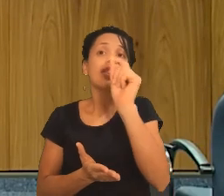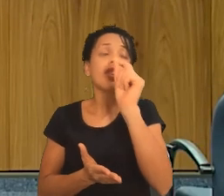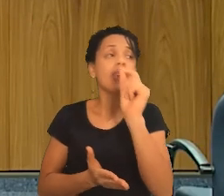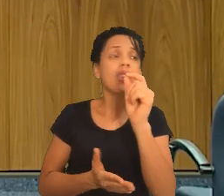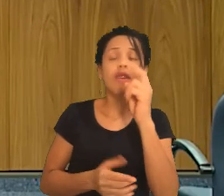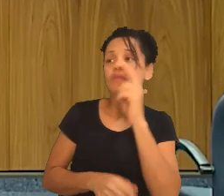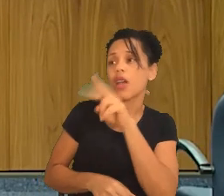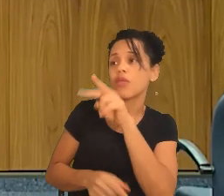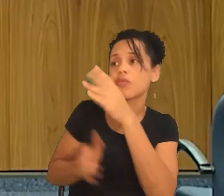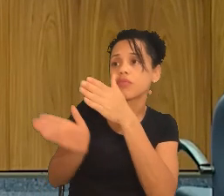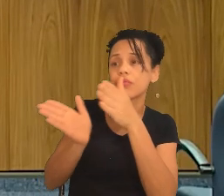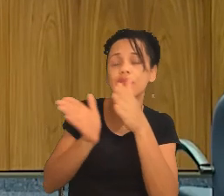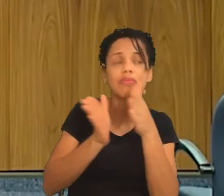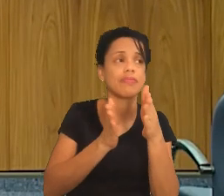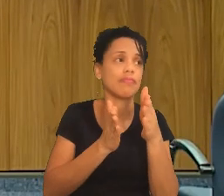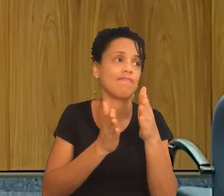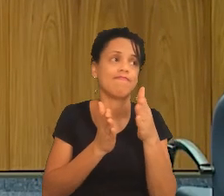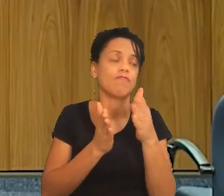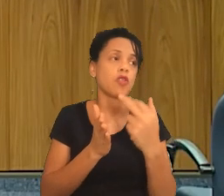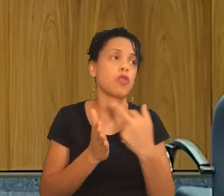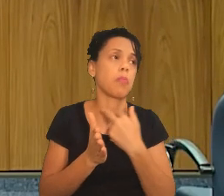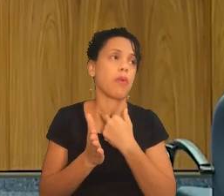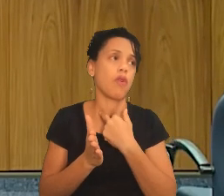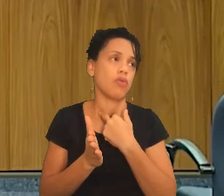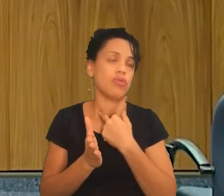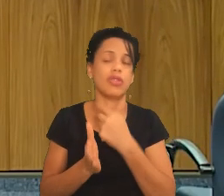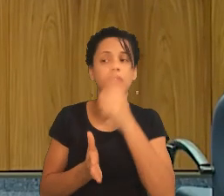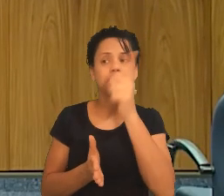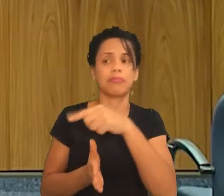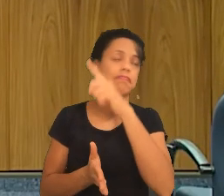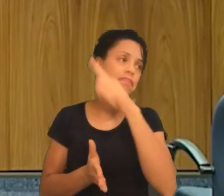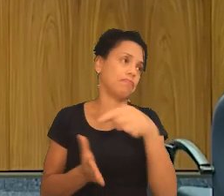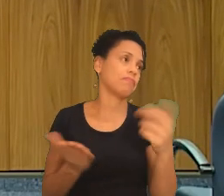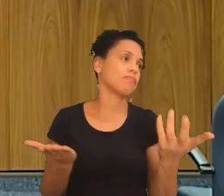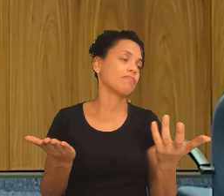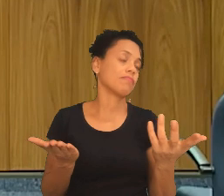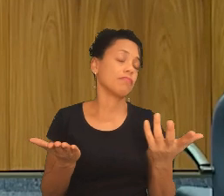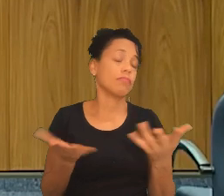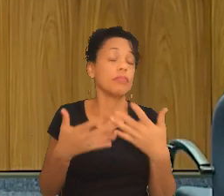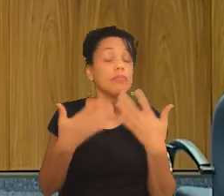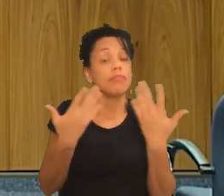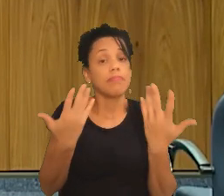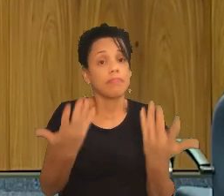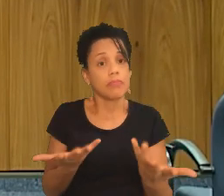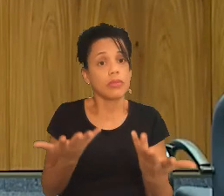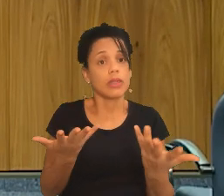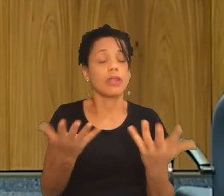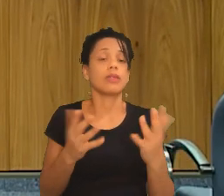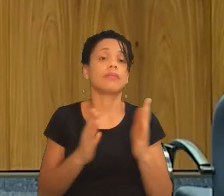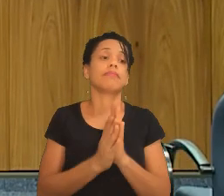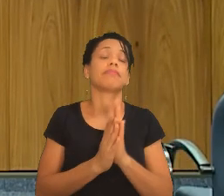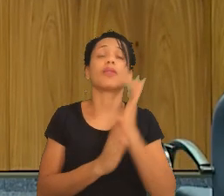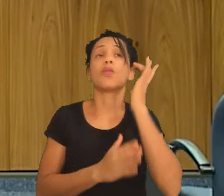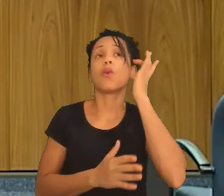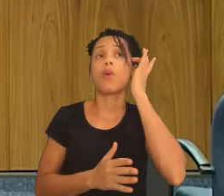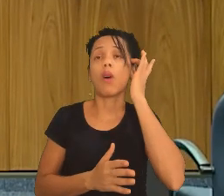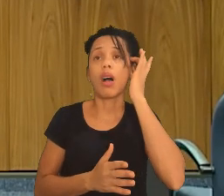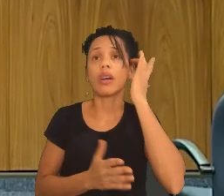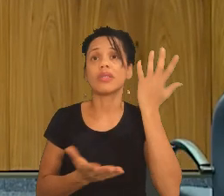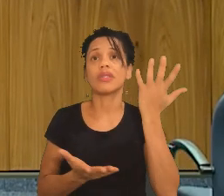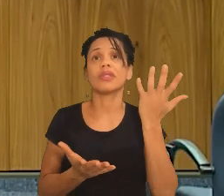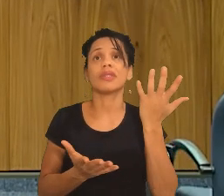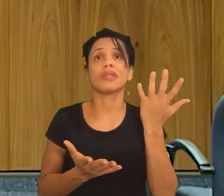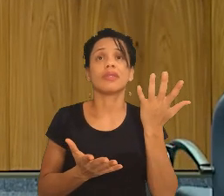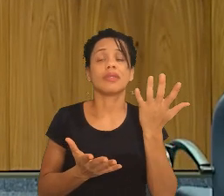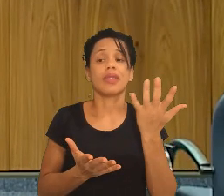como dizendo que seria um conteúdo impróprio. Né? Para maiores de 25, não foi? Eu acho que era para maiores de 25 anos,